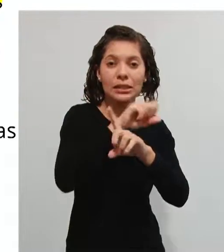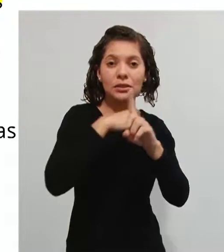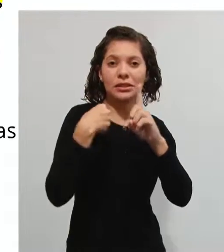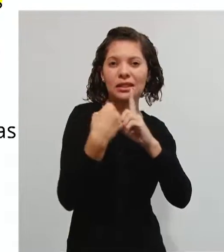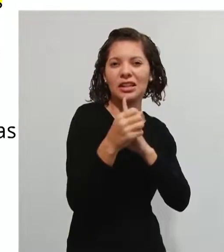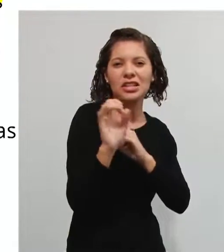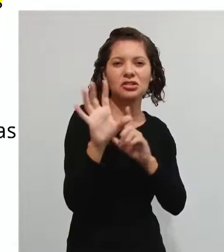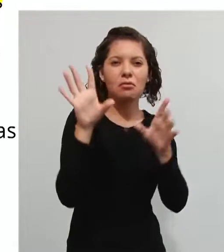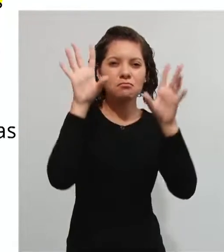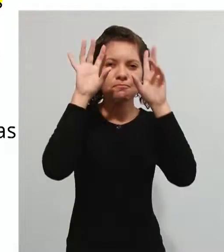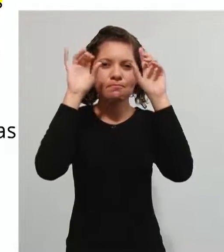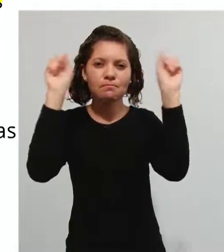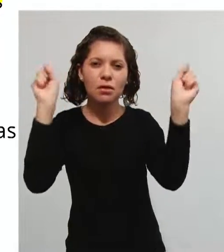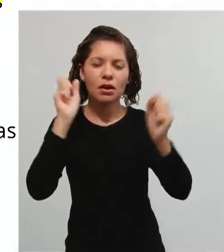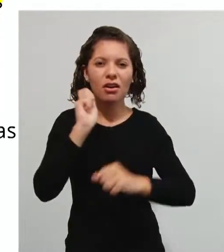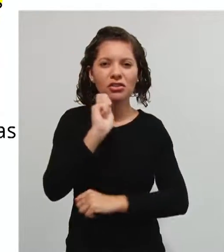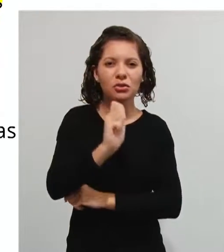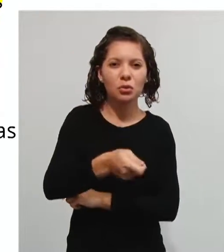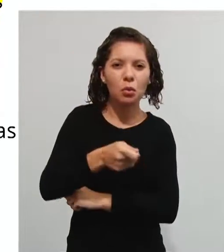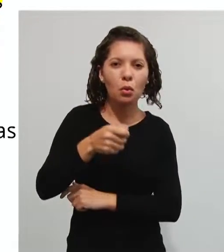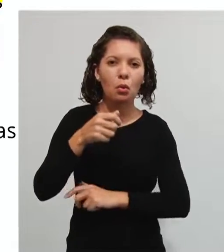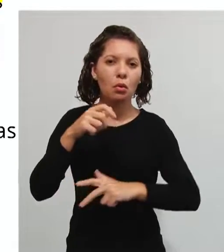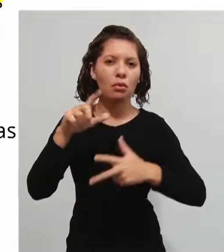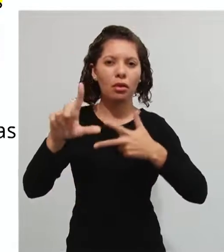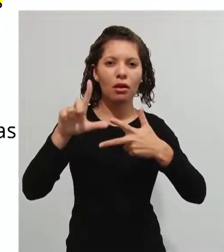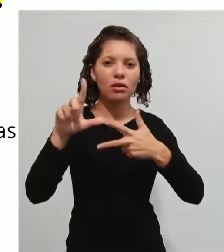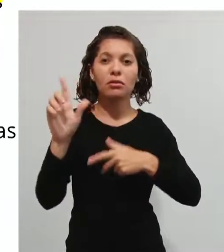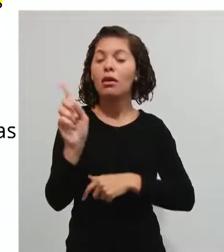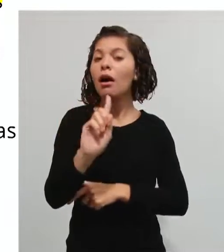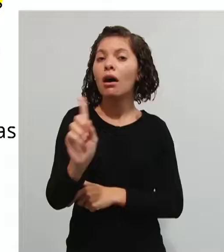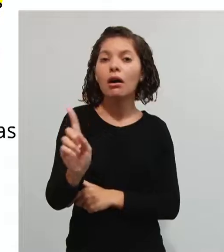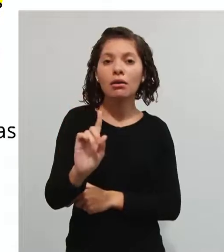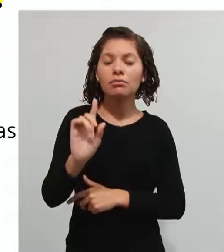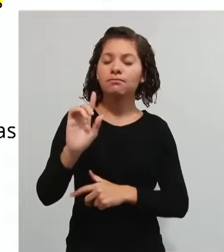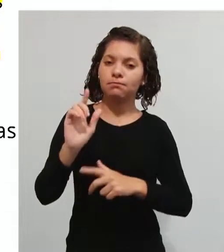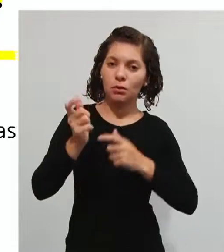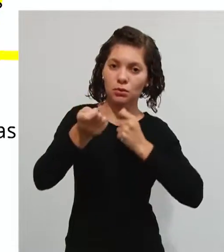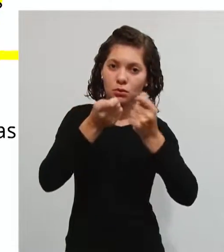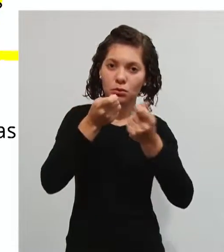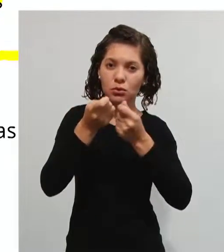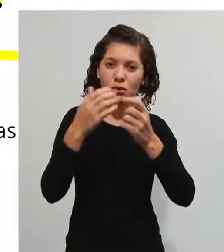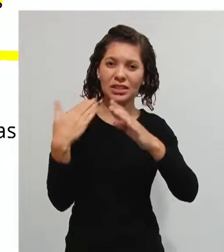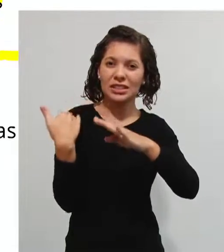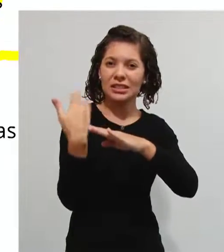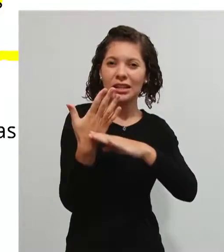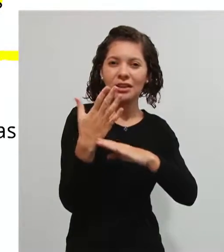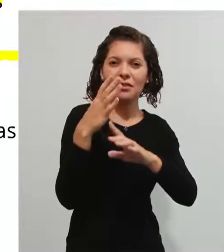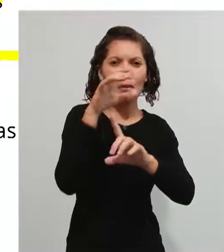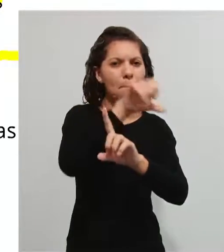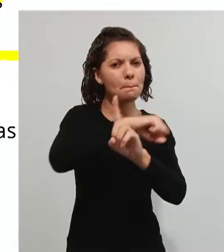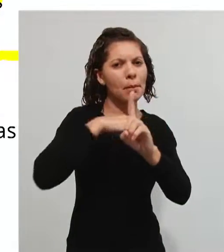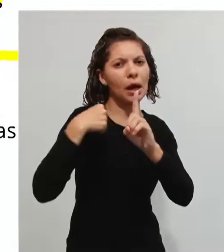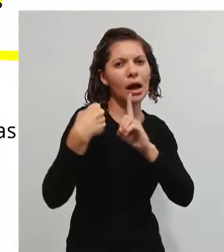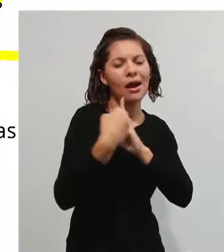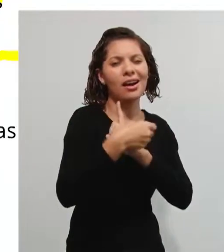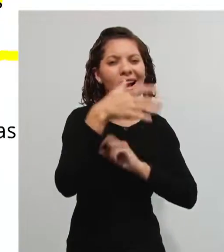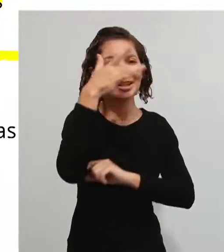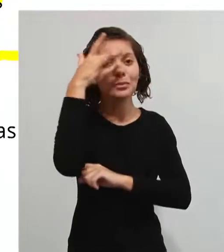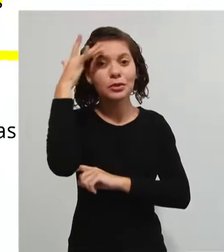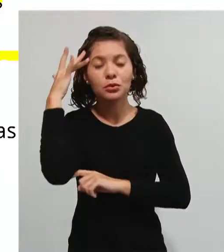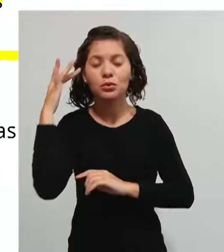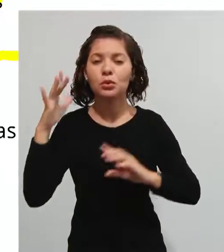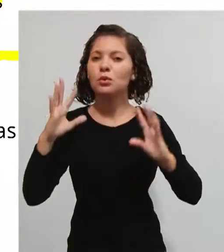de Contas em auxílio do Legislativo, mas sim de todo aquele que se localiza fora da